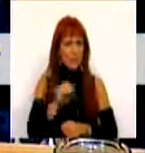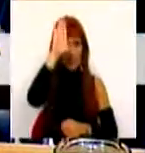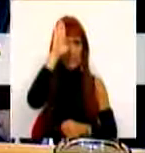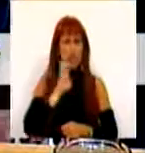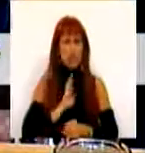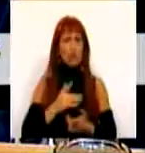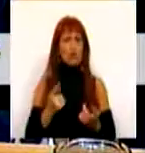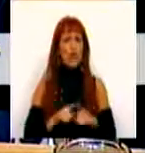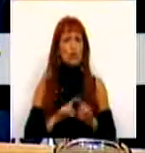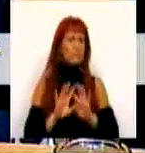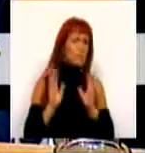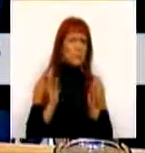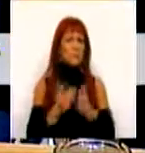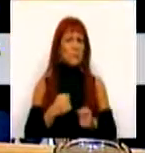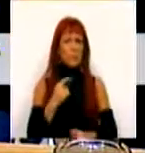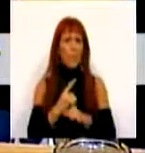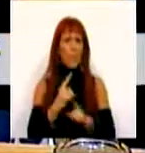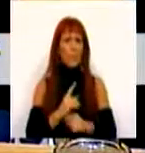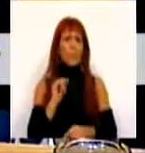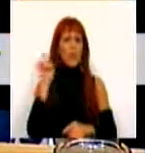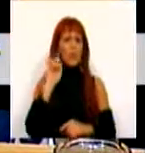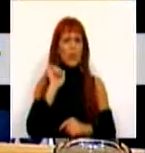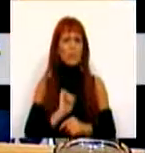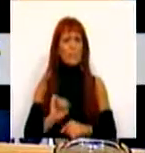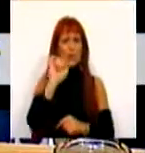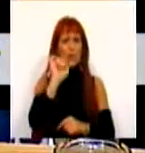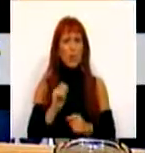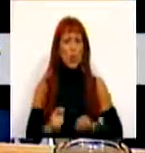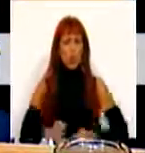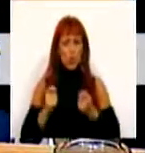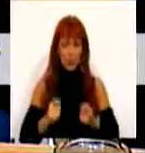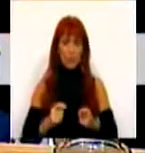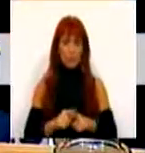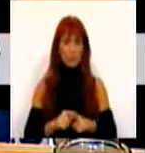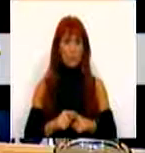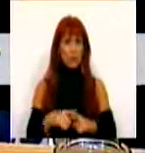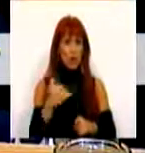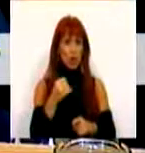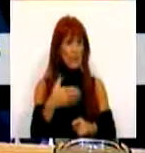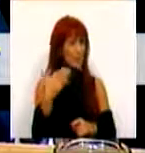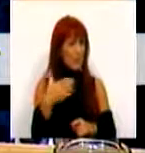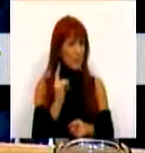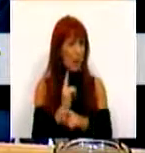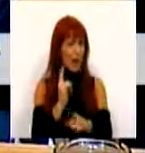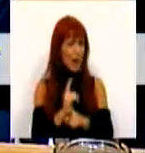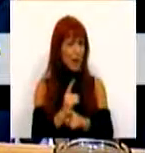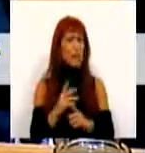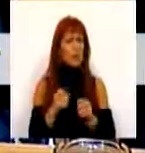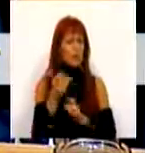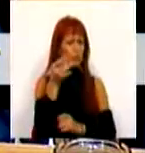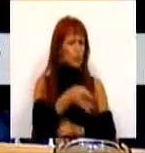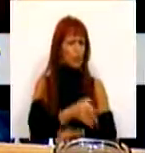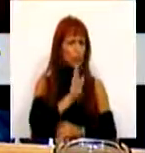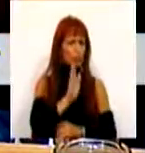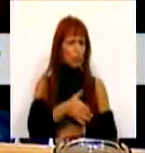já estamos, grosso modo, a retomar os valores de investimento de 2011 e já